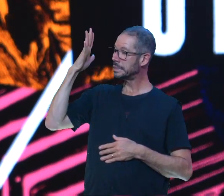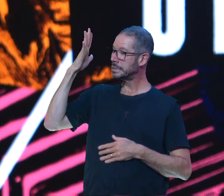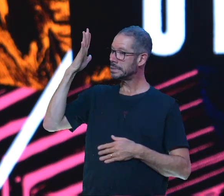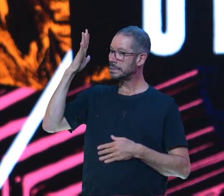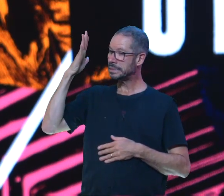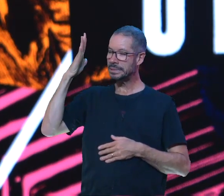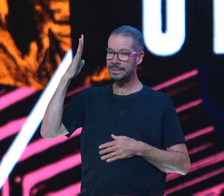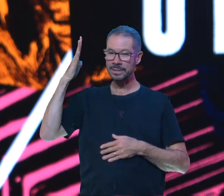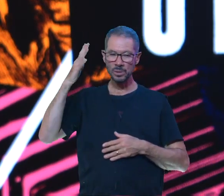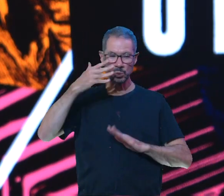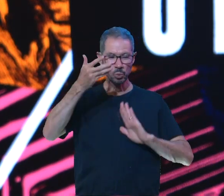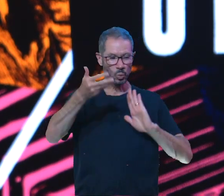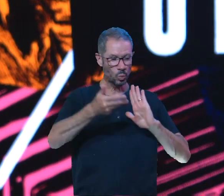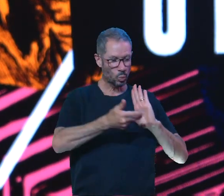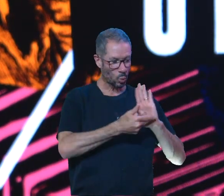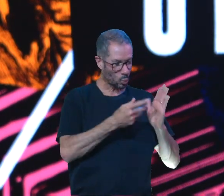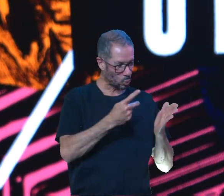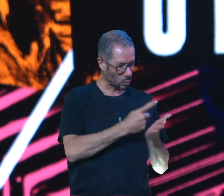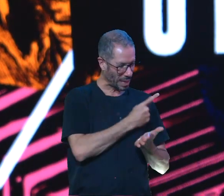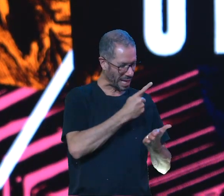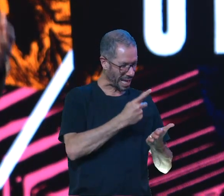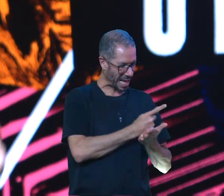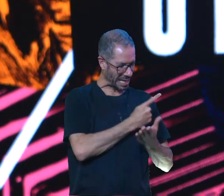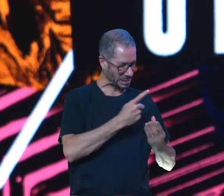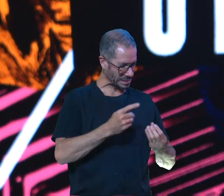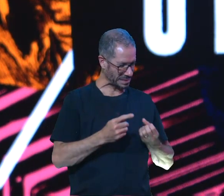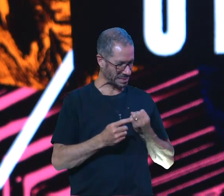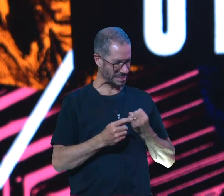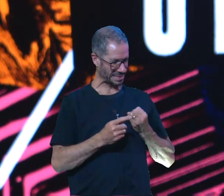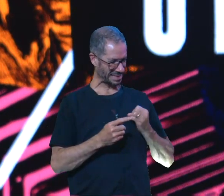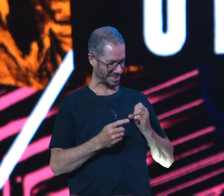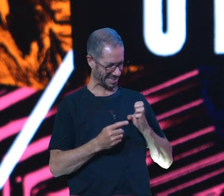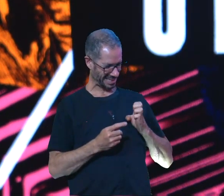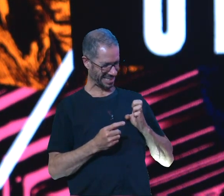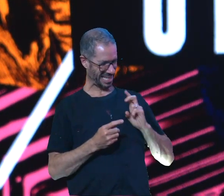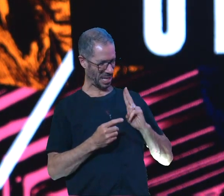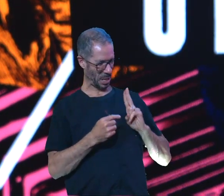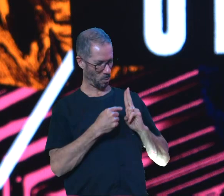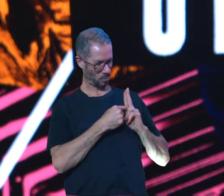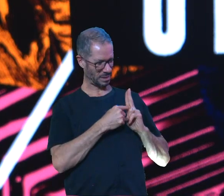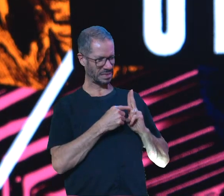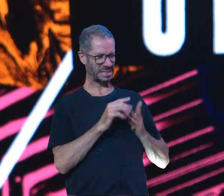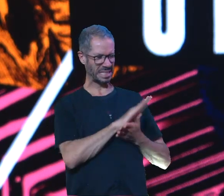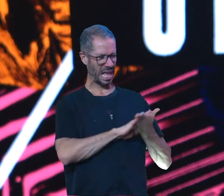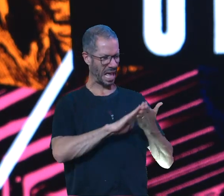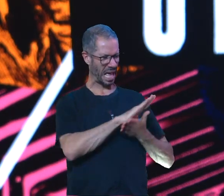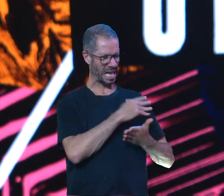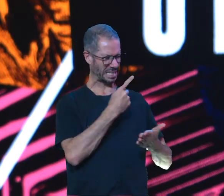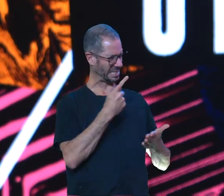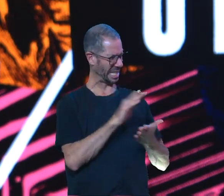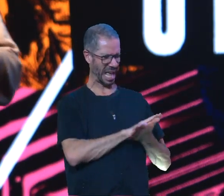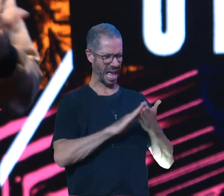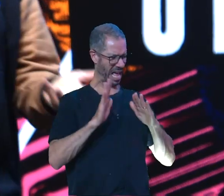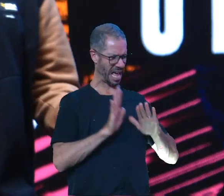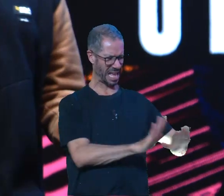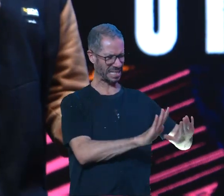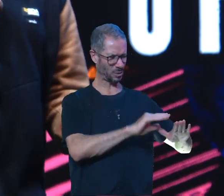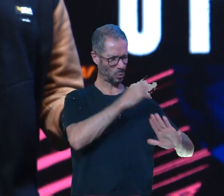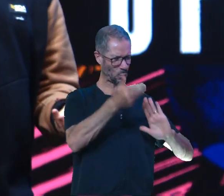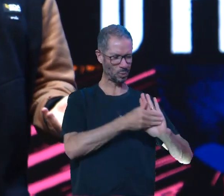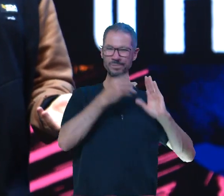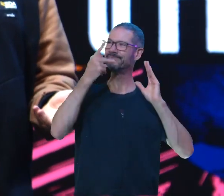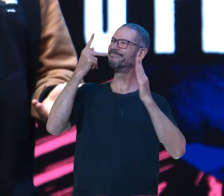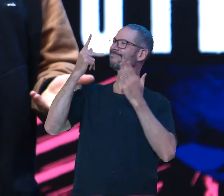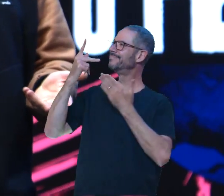não dava nada certo. E quando a gente começa a reconhecer que nada é nosso, tudo é dele, fica mais fácil